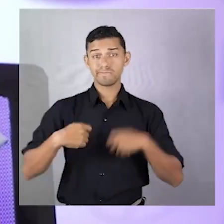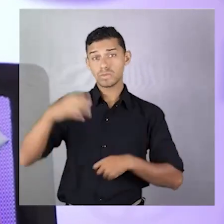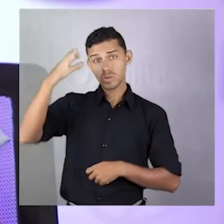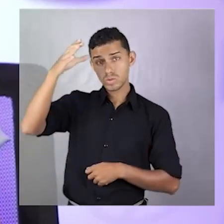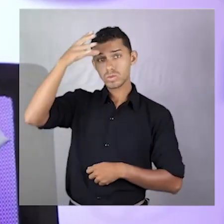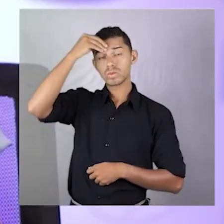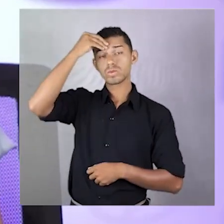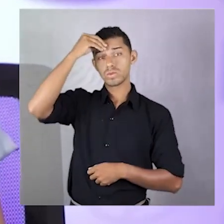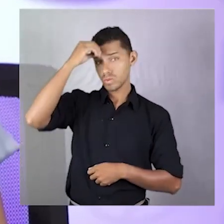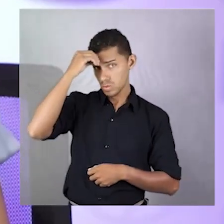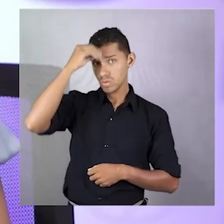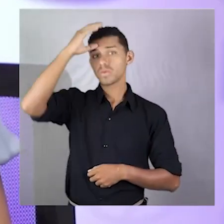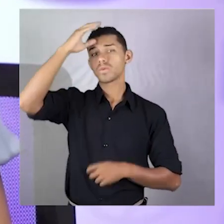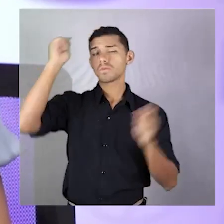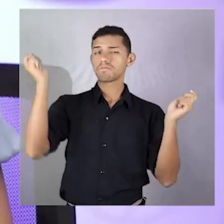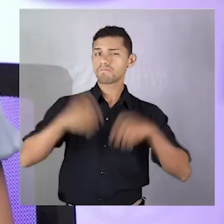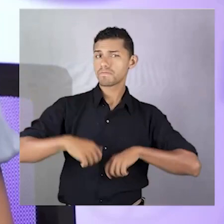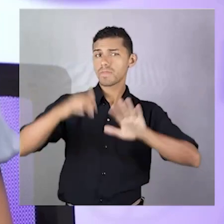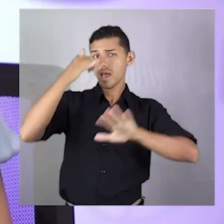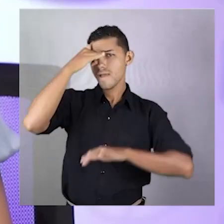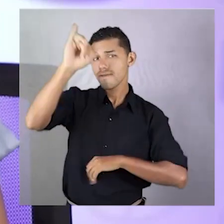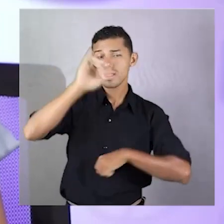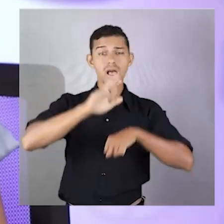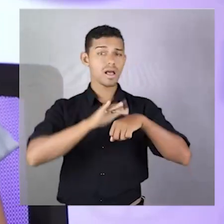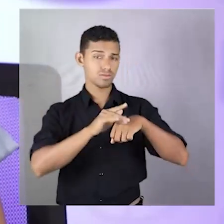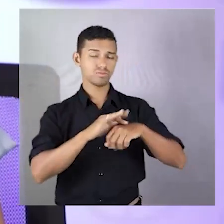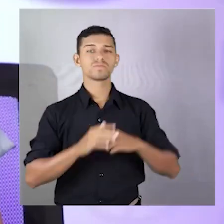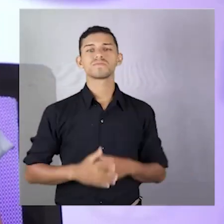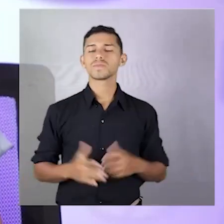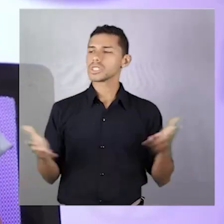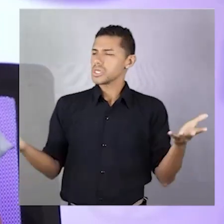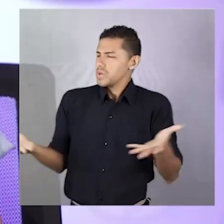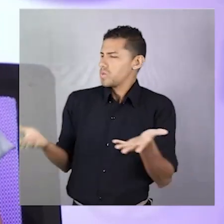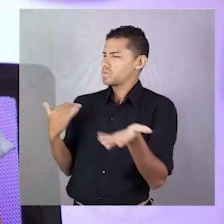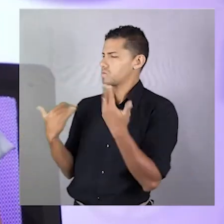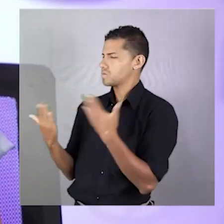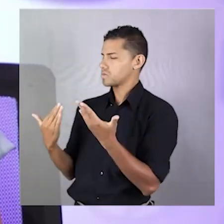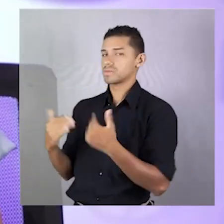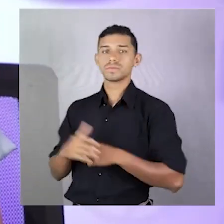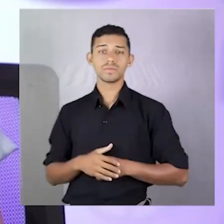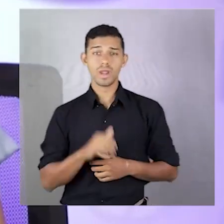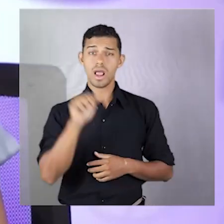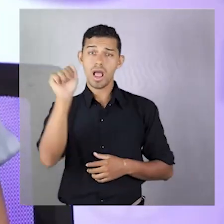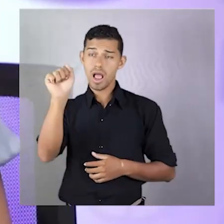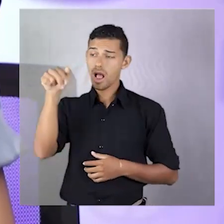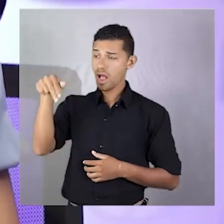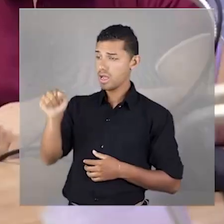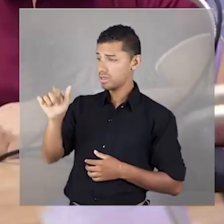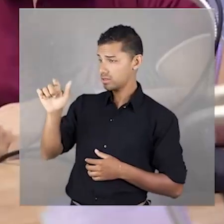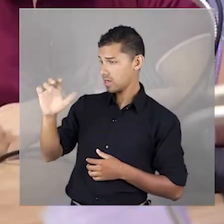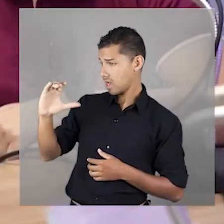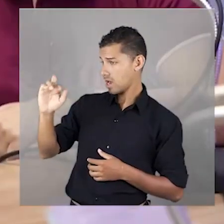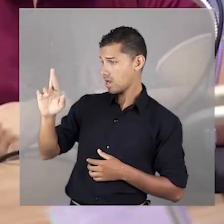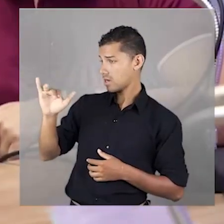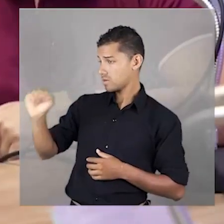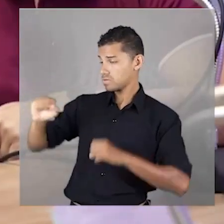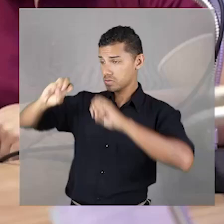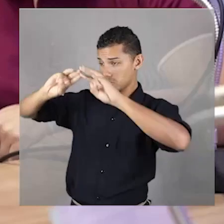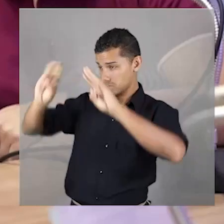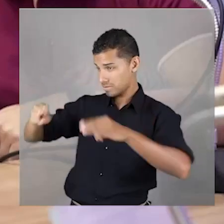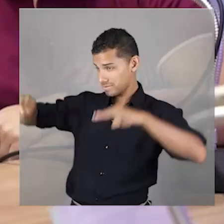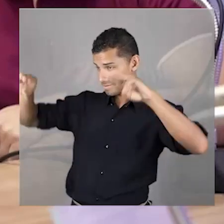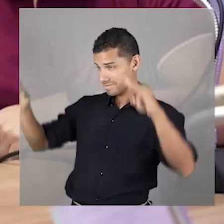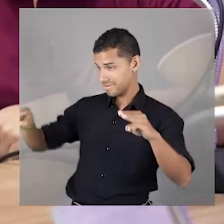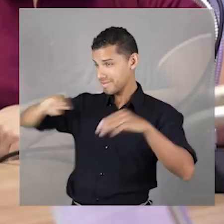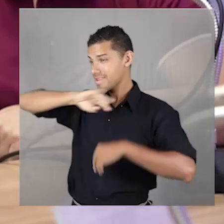para prevenir doenças. E hoje, para bater um papo com a gente, estamos aqui com a Ana Carolina, diretora do Museu dos Palácios dos